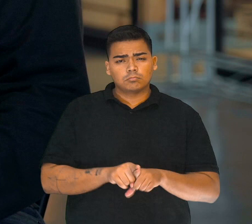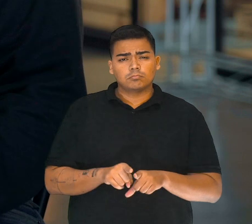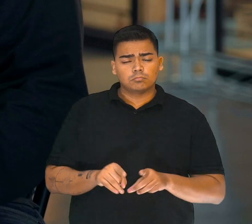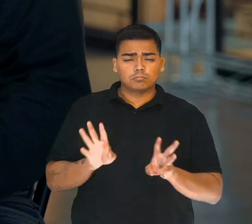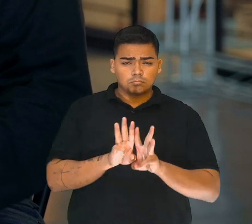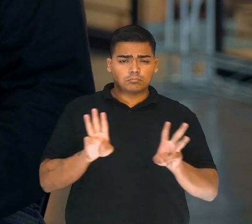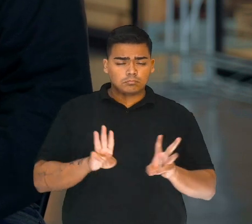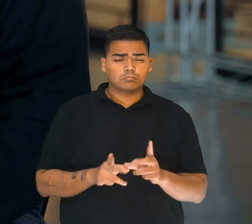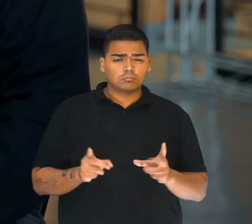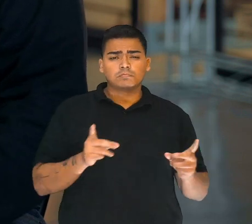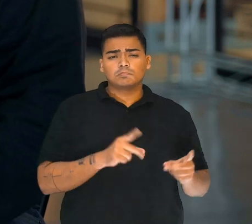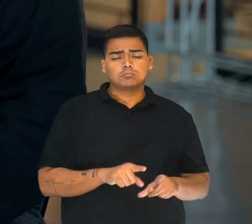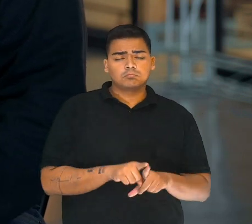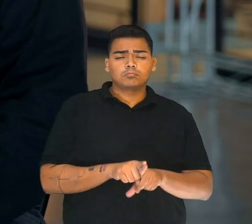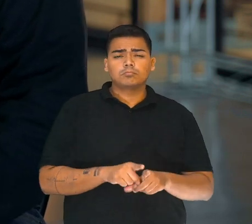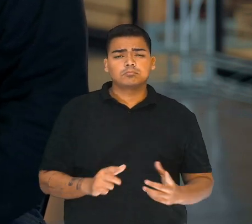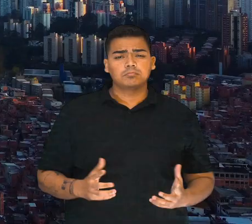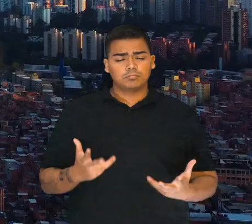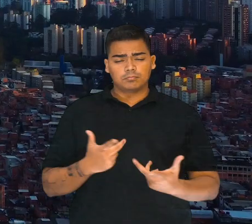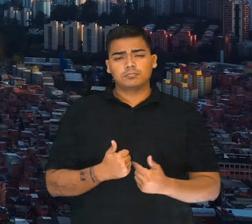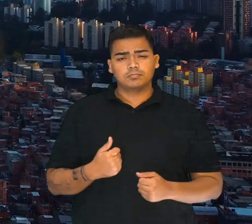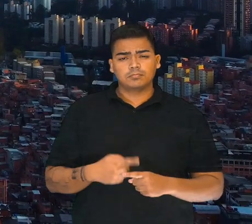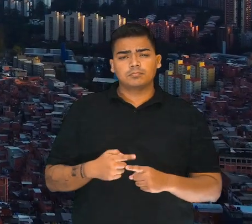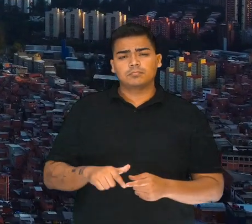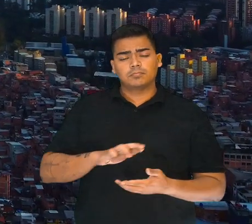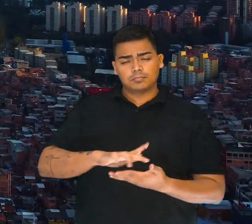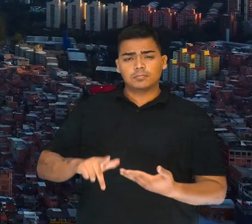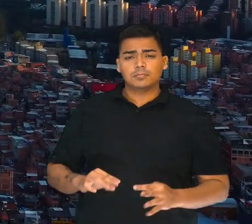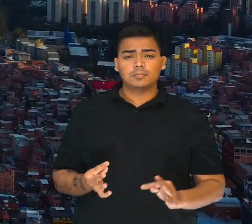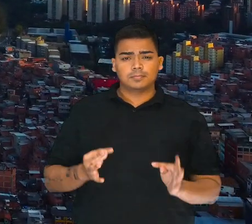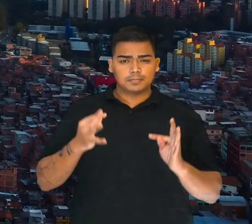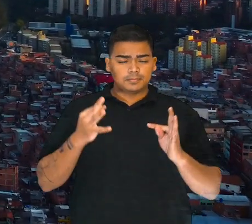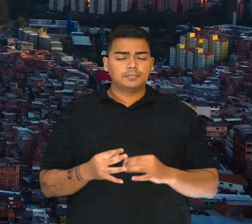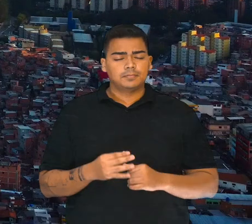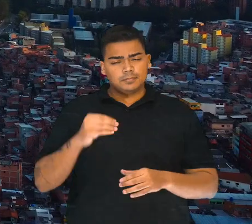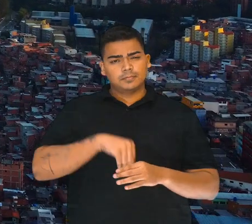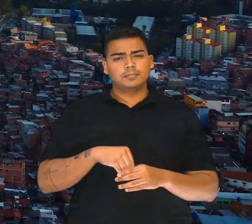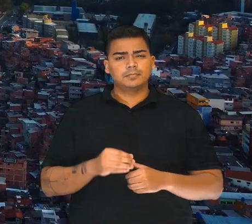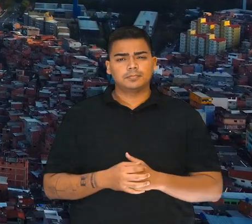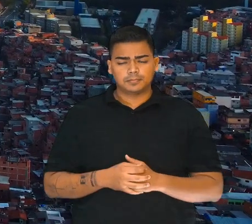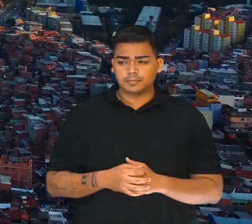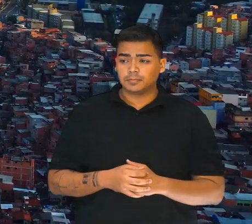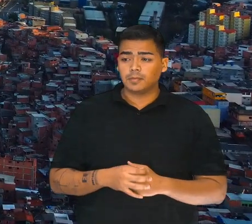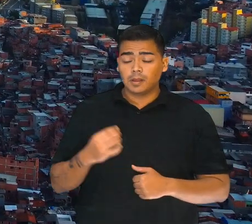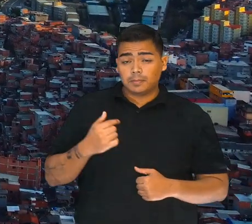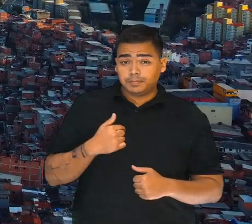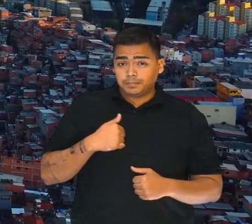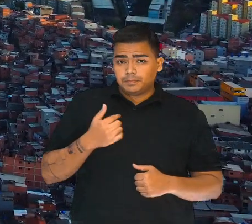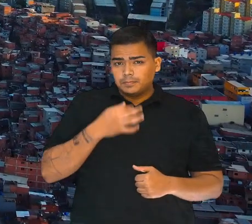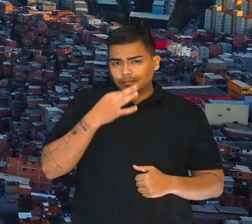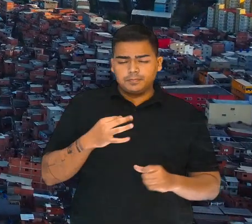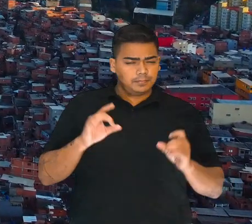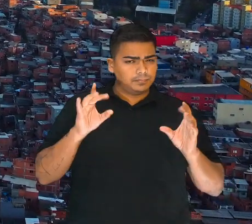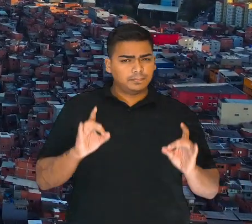de e-commerce também é muito forte, porque o paulistano é early adopter de muitas tecnologias, ele gosta de comprar online. E eu acho que um